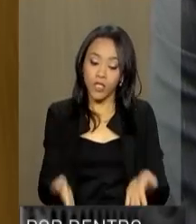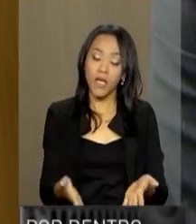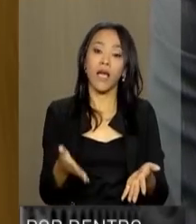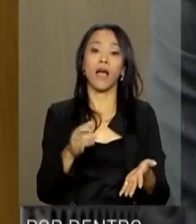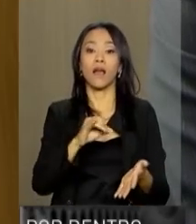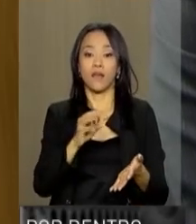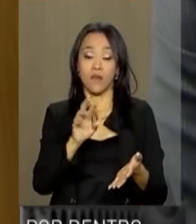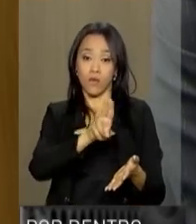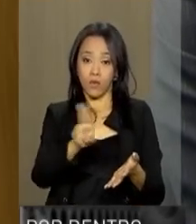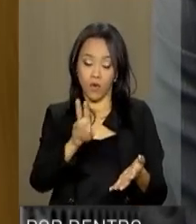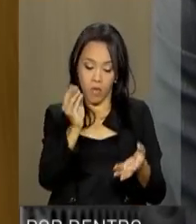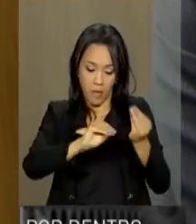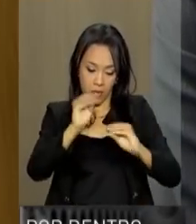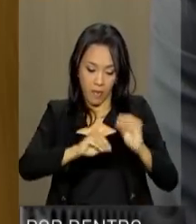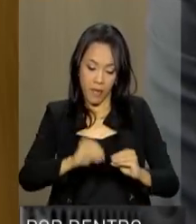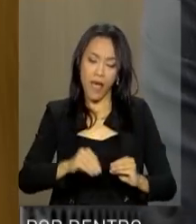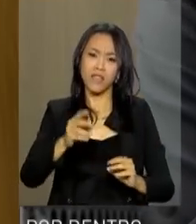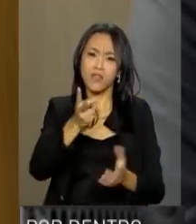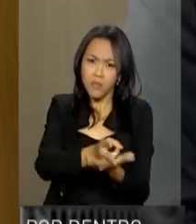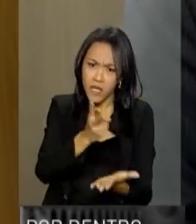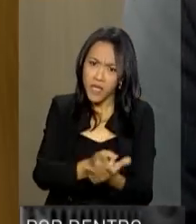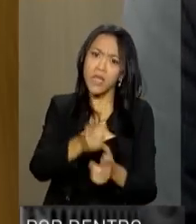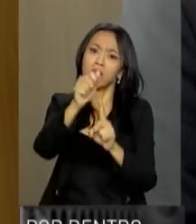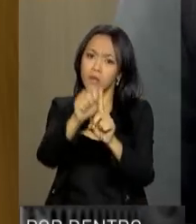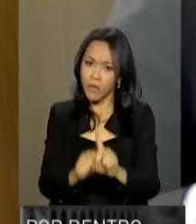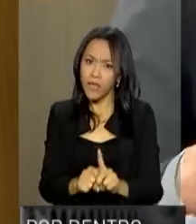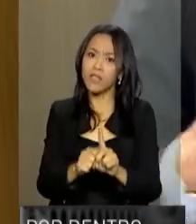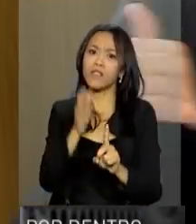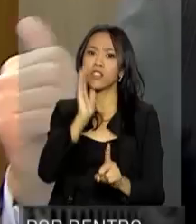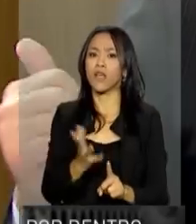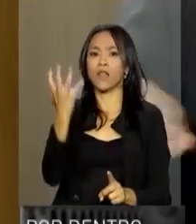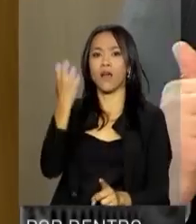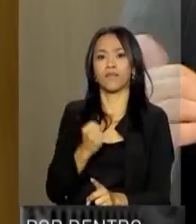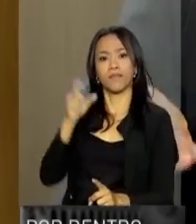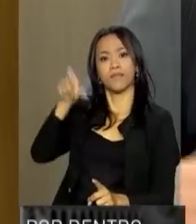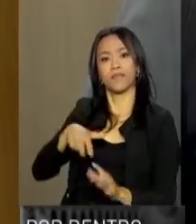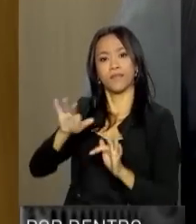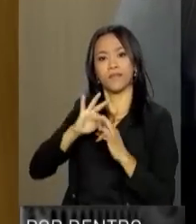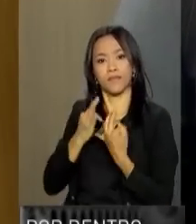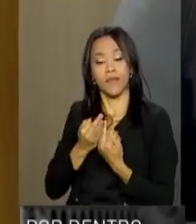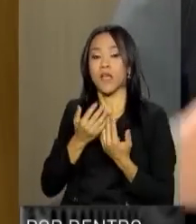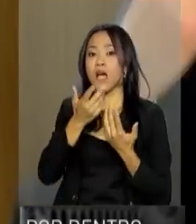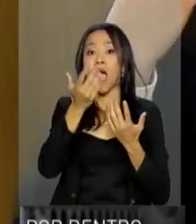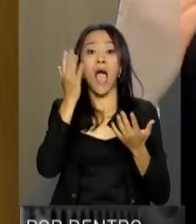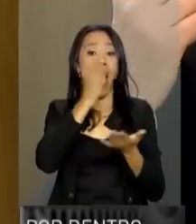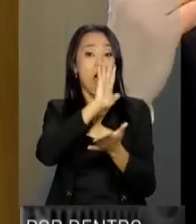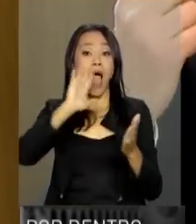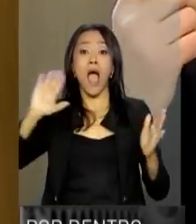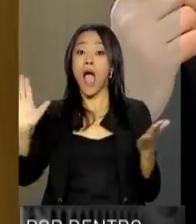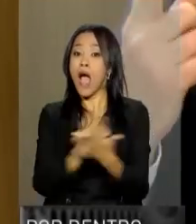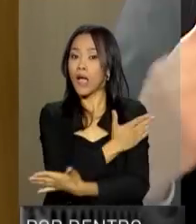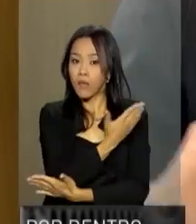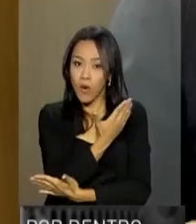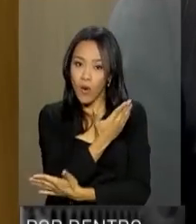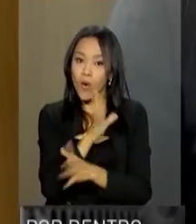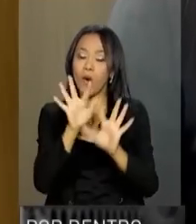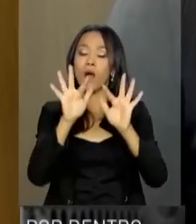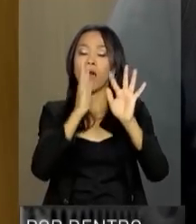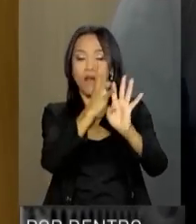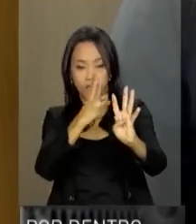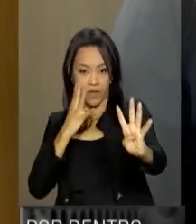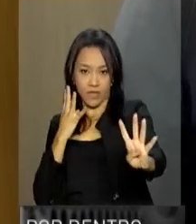mesmo mês às vezes o nome no mês seguinte já está recebendo não tem mais fila acabou a fila desde junho pela primeira vez na história do bolsa